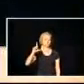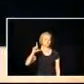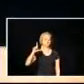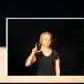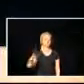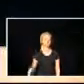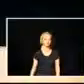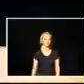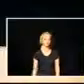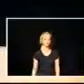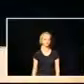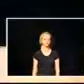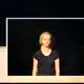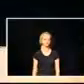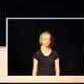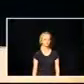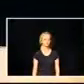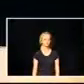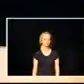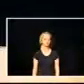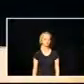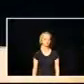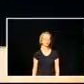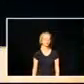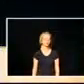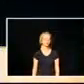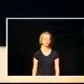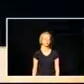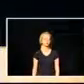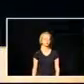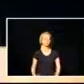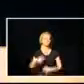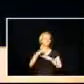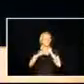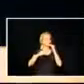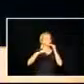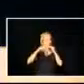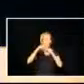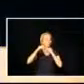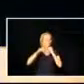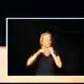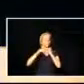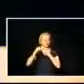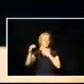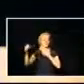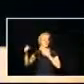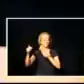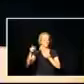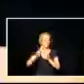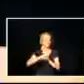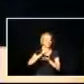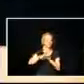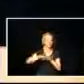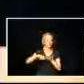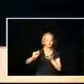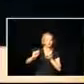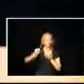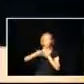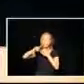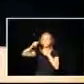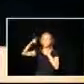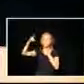Então, essa revisão vem para corrigir alguma coisa que é desde 2007,